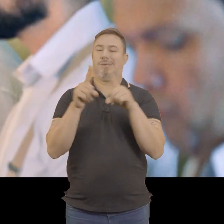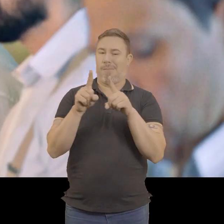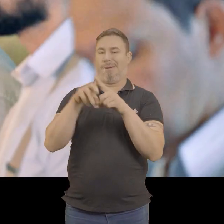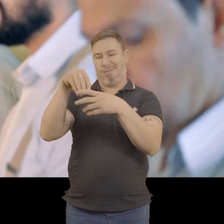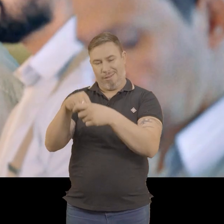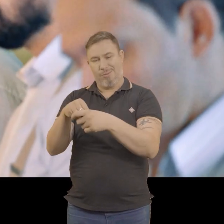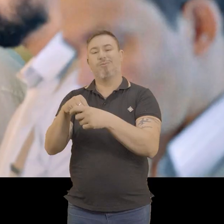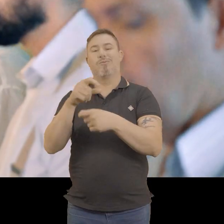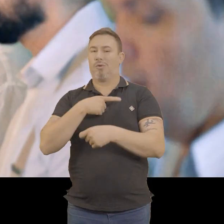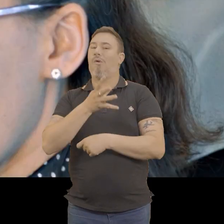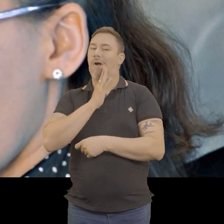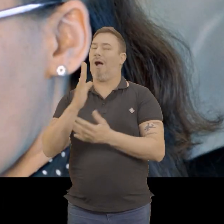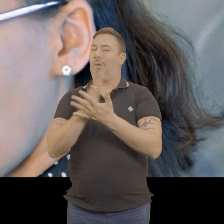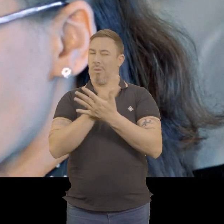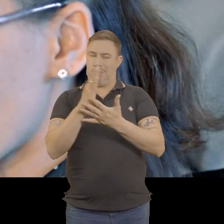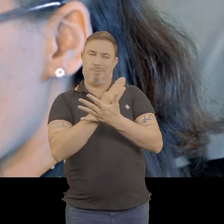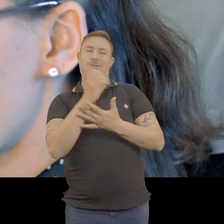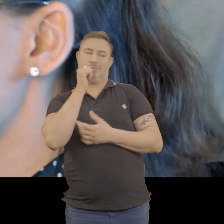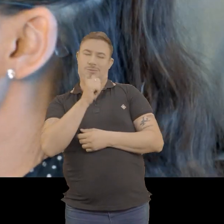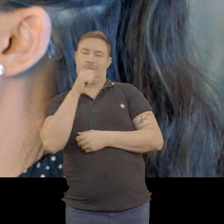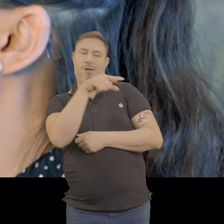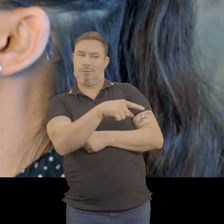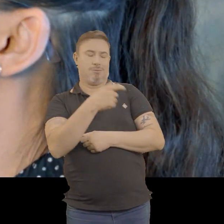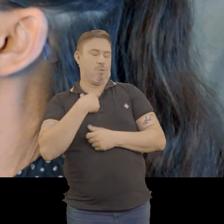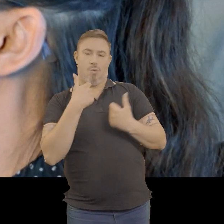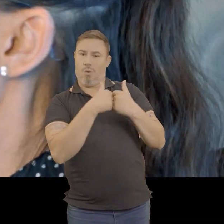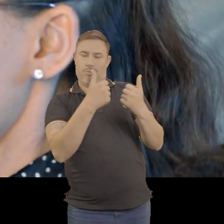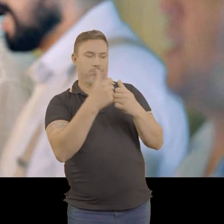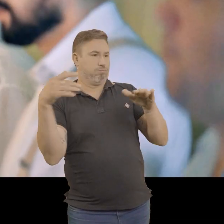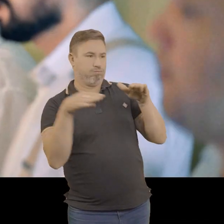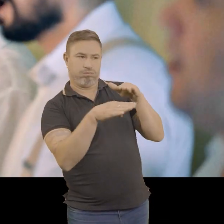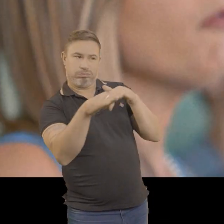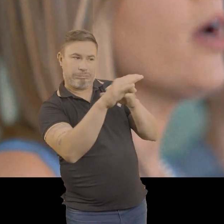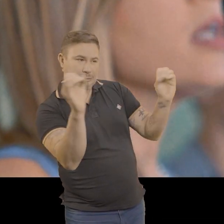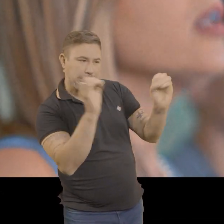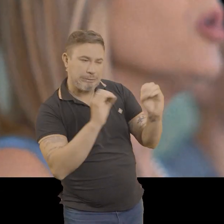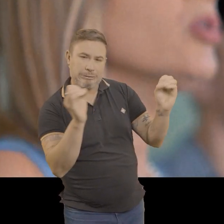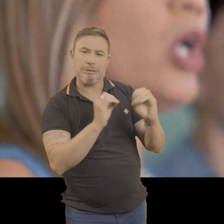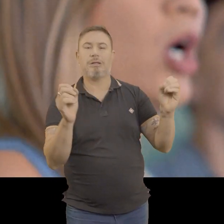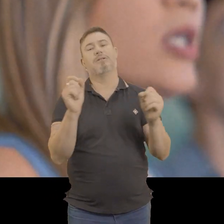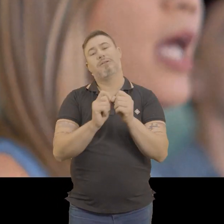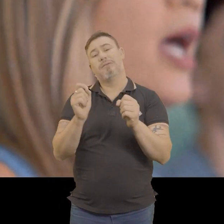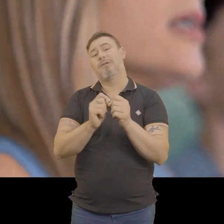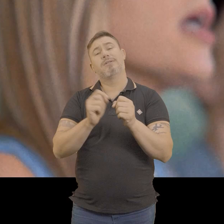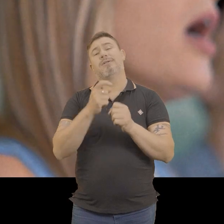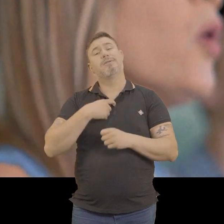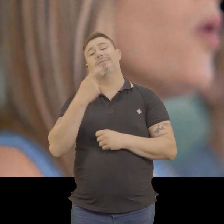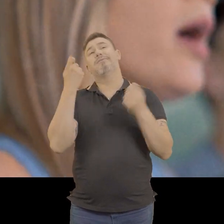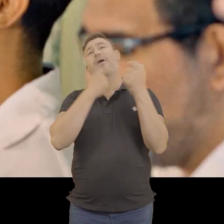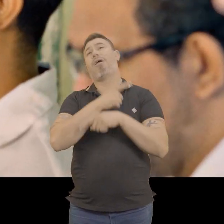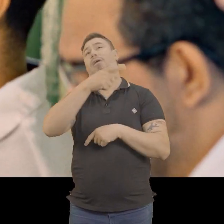Conheço umas que moram aonde o bonde não passa, que dizem fazendo troça,